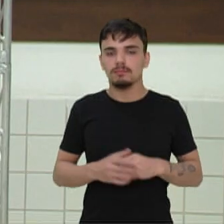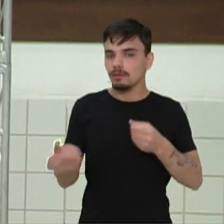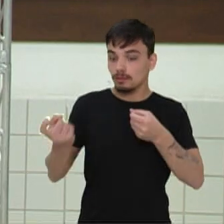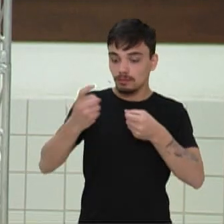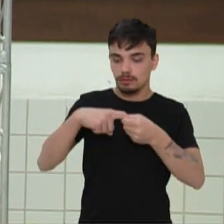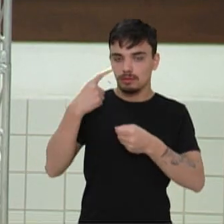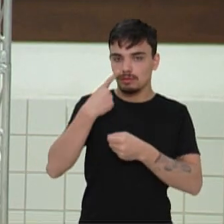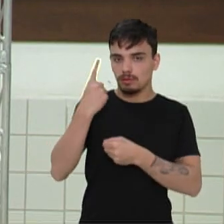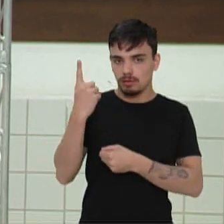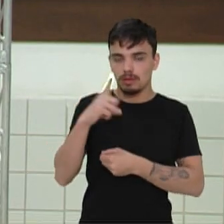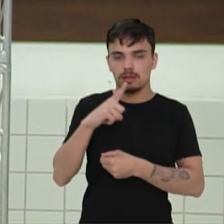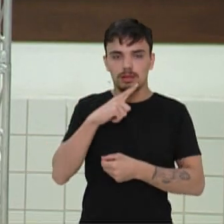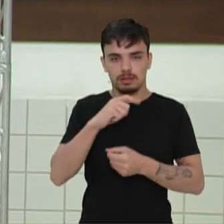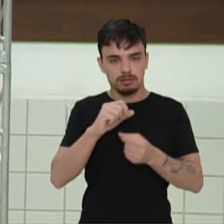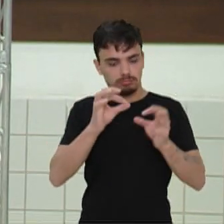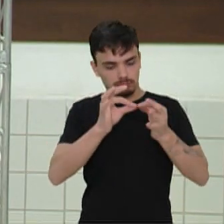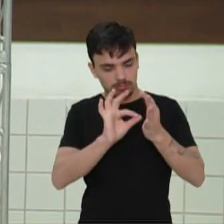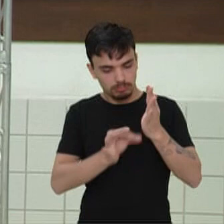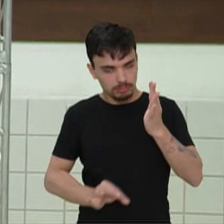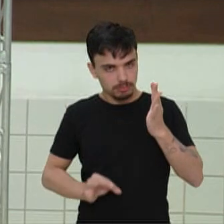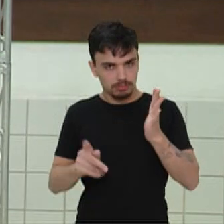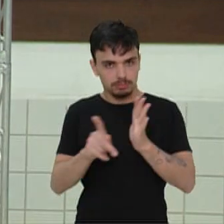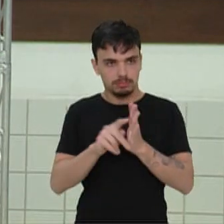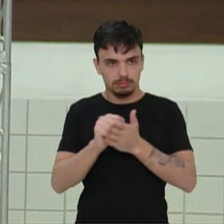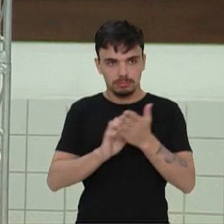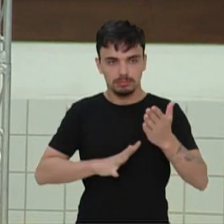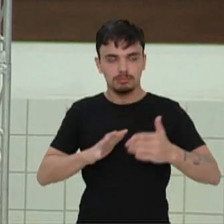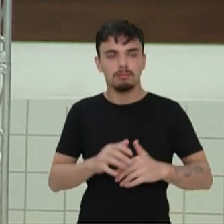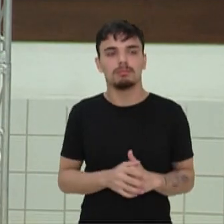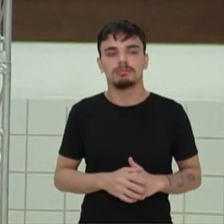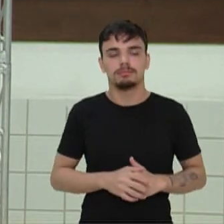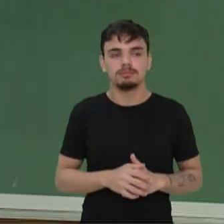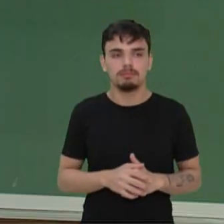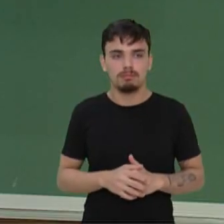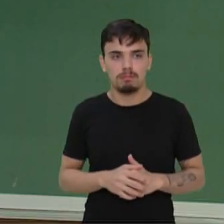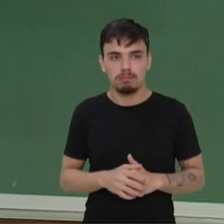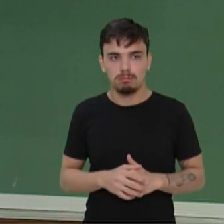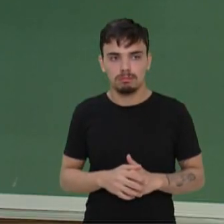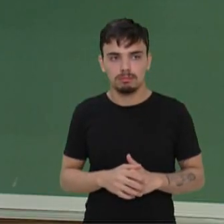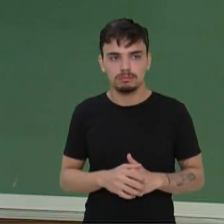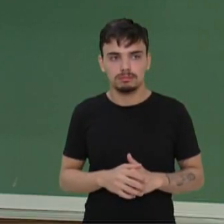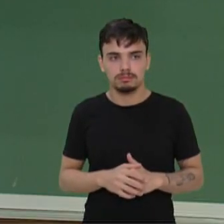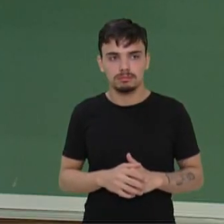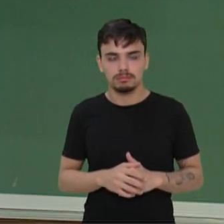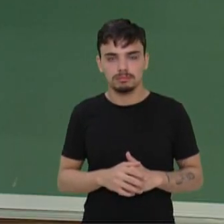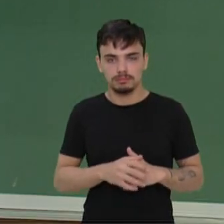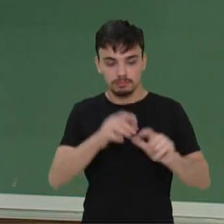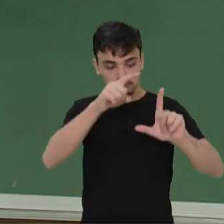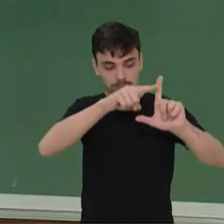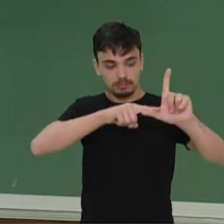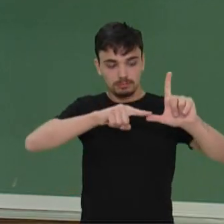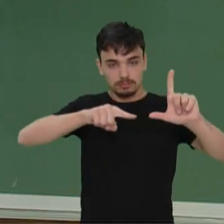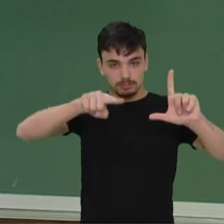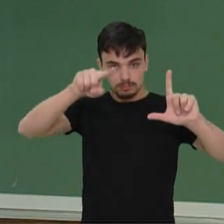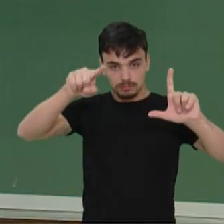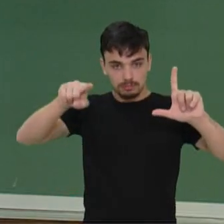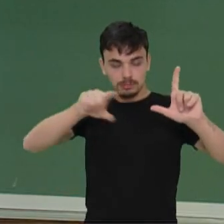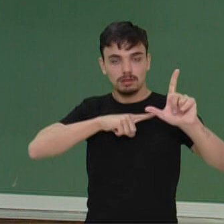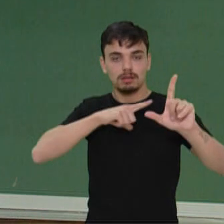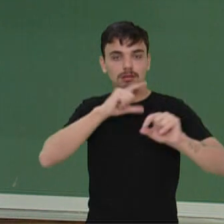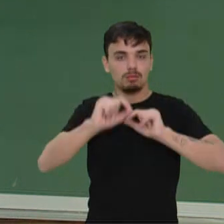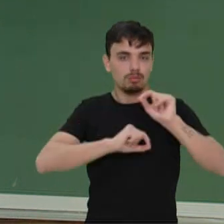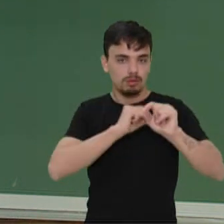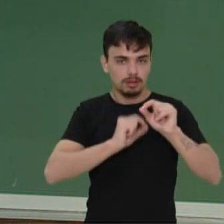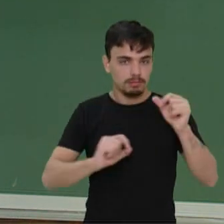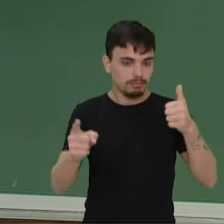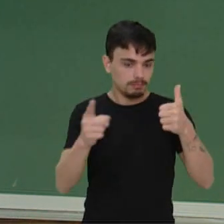Voltando então aqui com a nossa correção, veja, para construir o gráfico dessa função, eu vou usar os mesmos passos. Primeiro